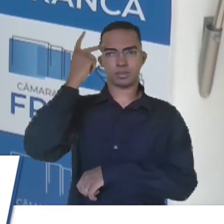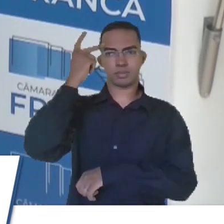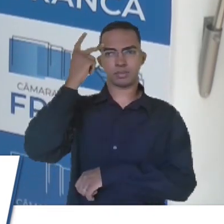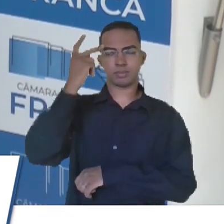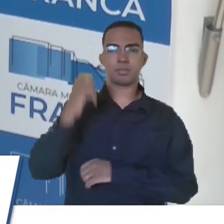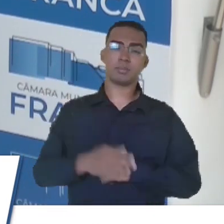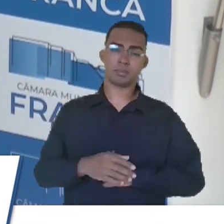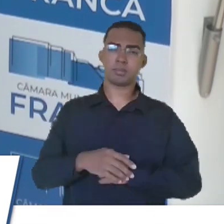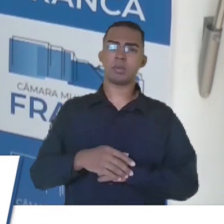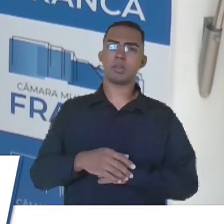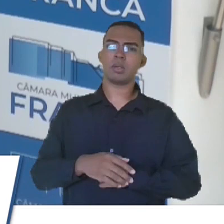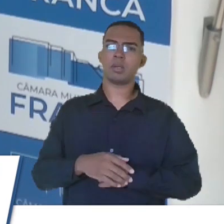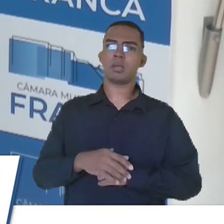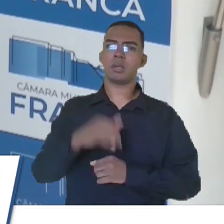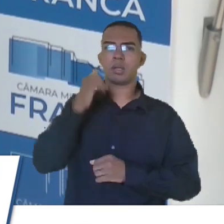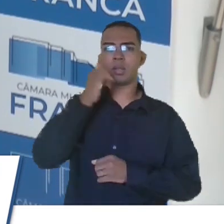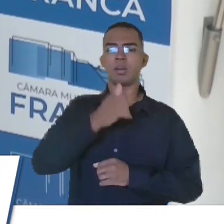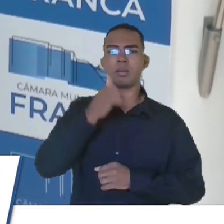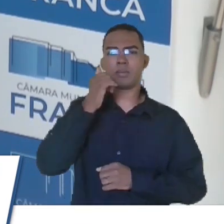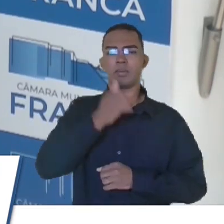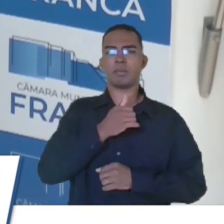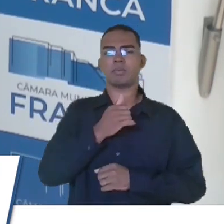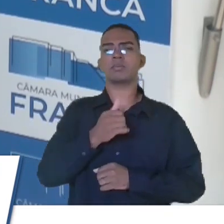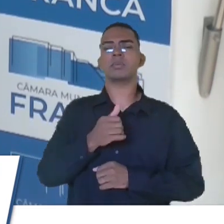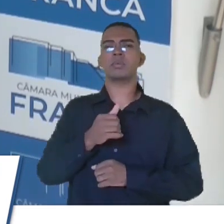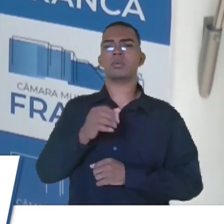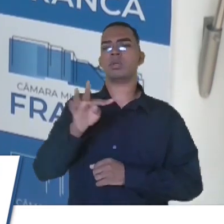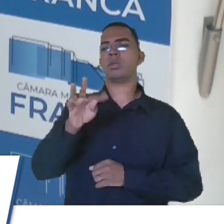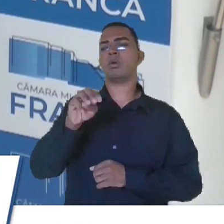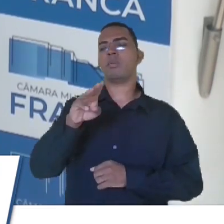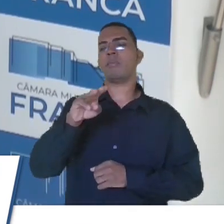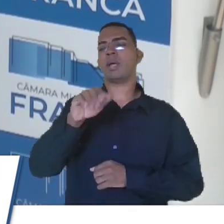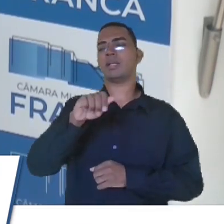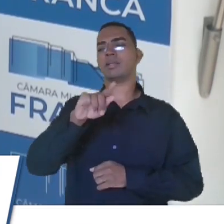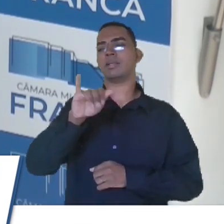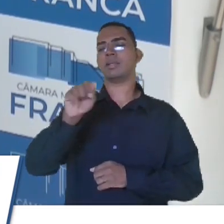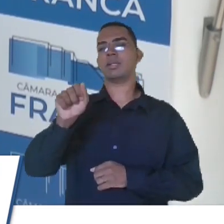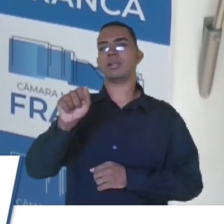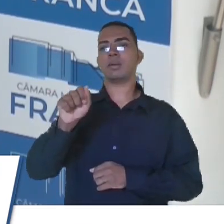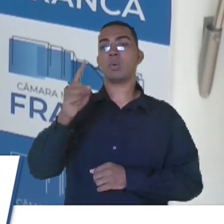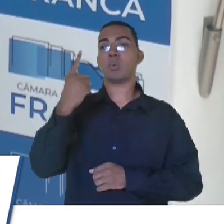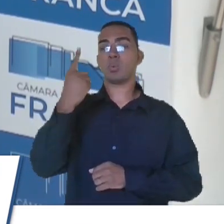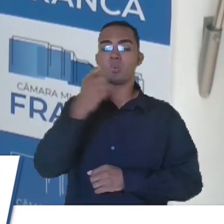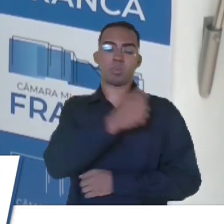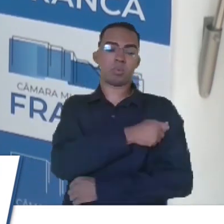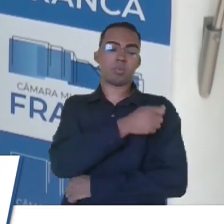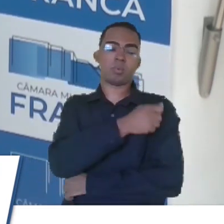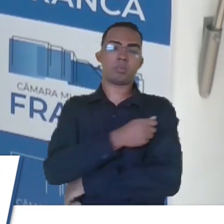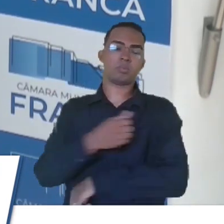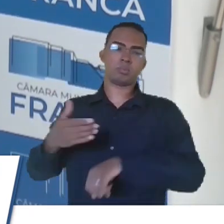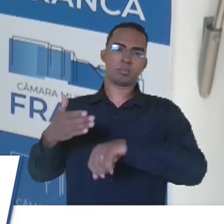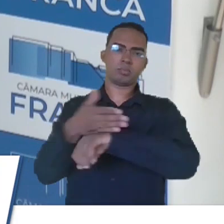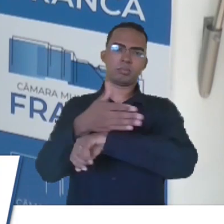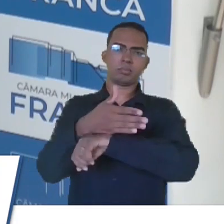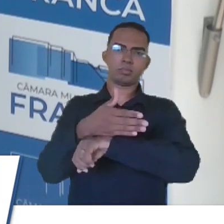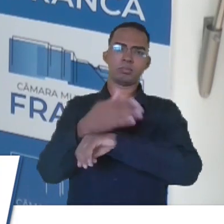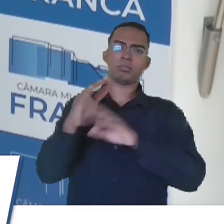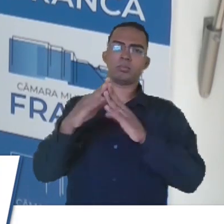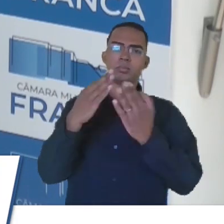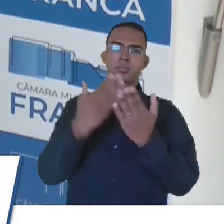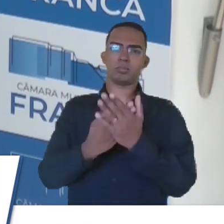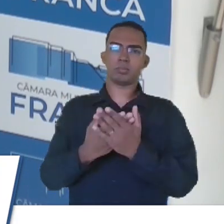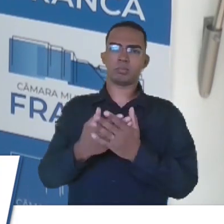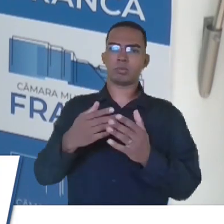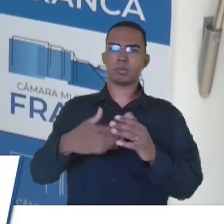professora Tomásia, o nome da escola, onde um aluno entrou na escola armado com uma